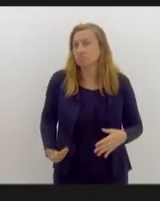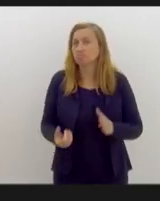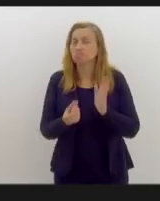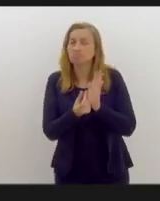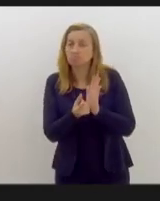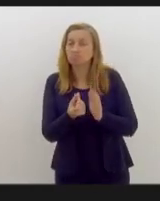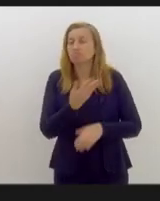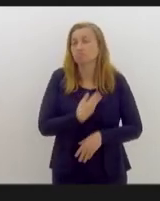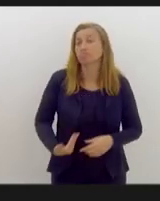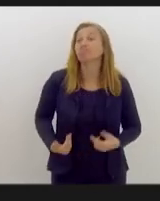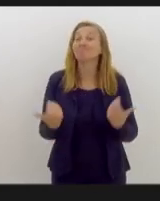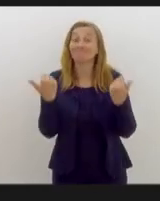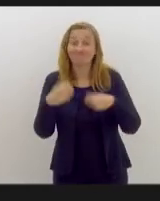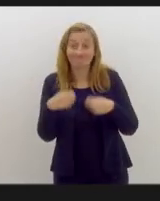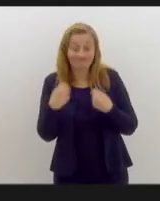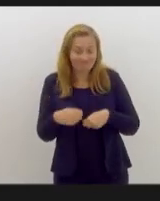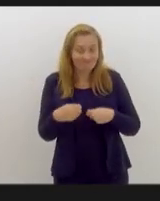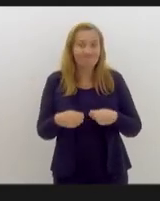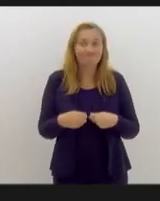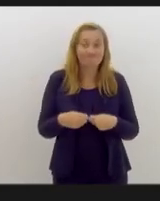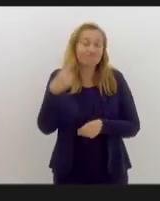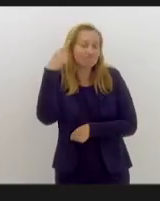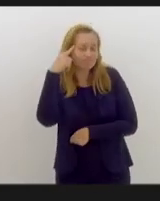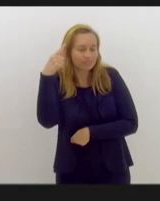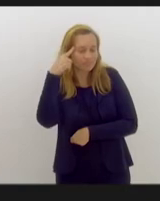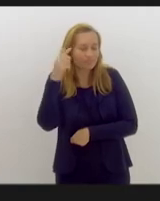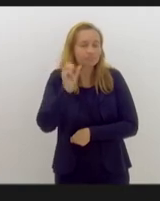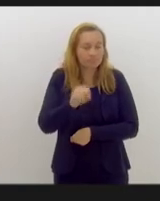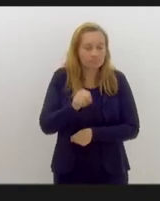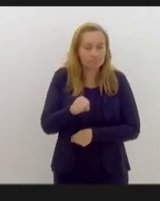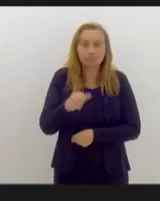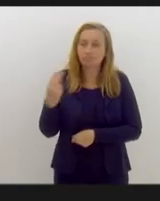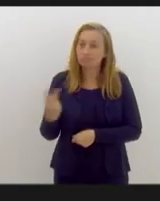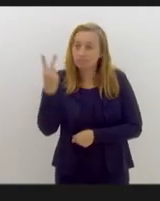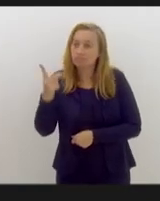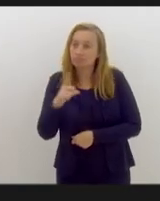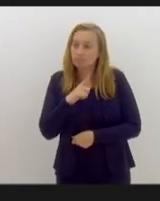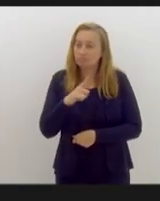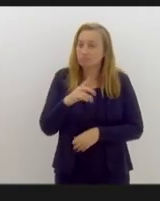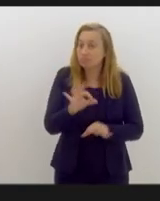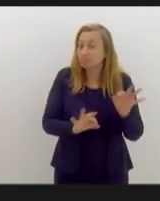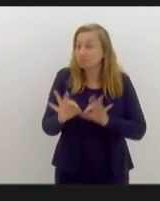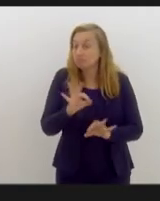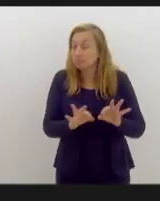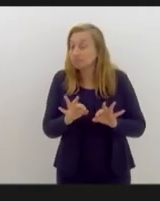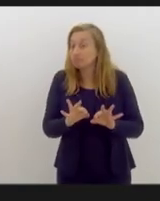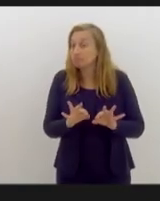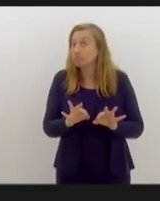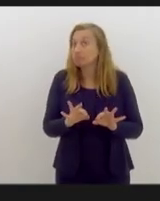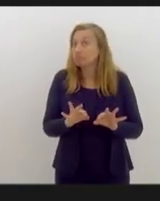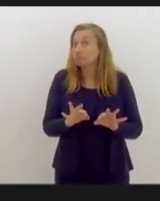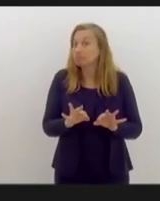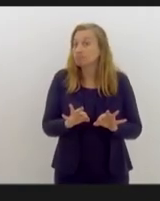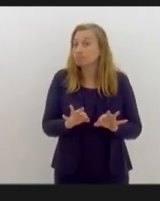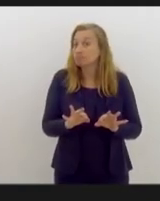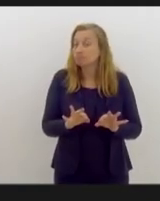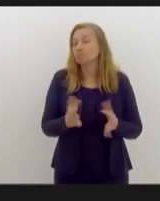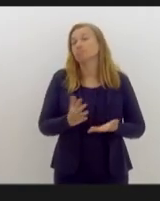gente precisa, de alguma forma, pensar se vale mais a pena a gente ter um plano